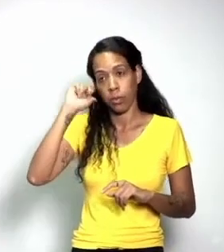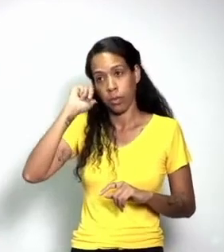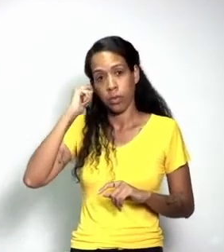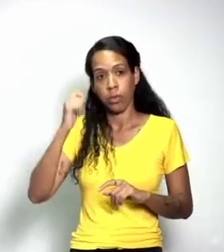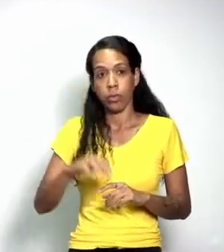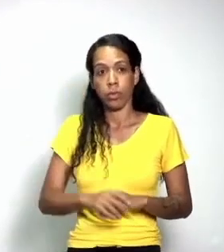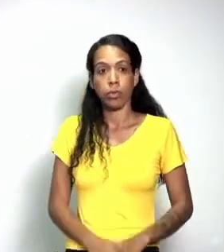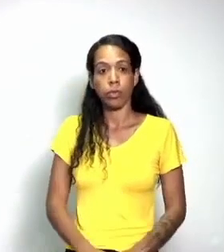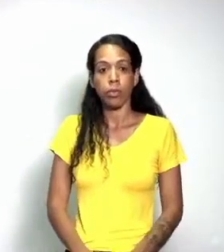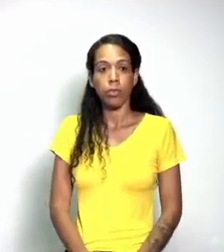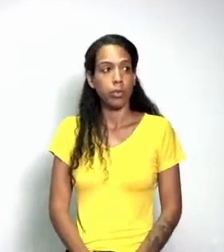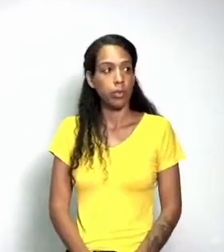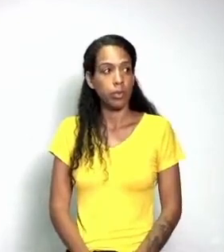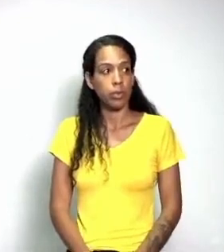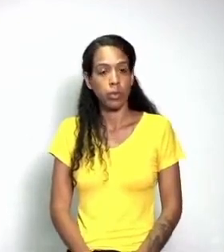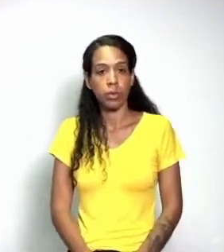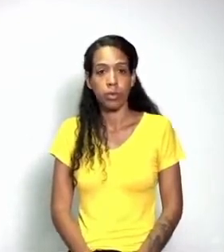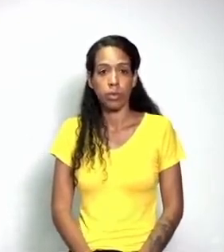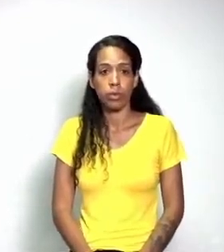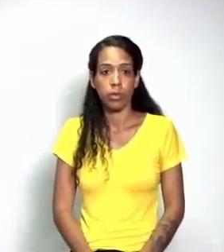equipamento.